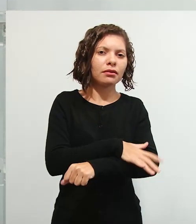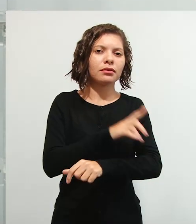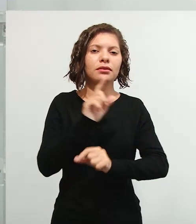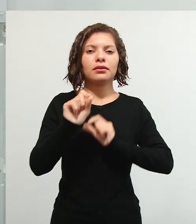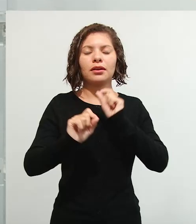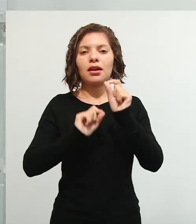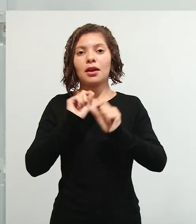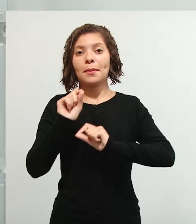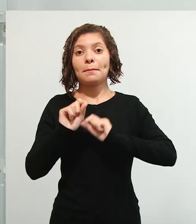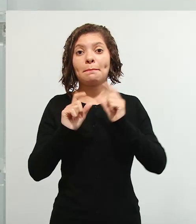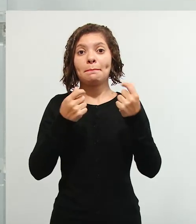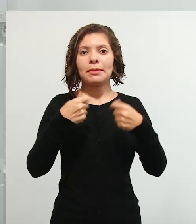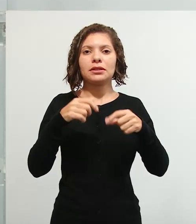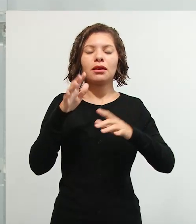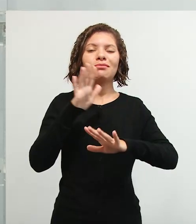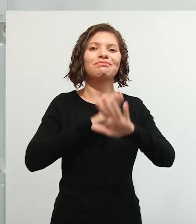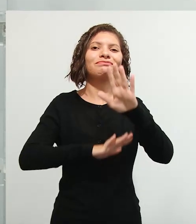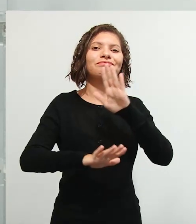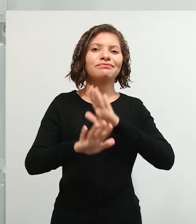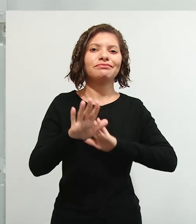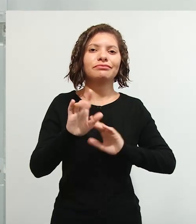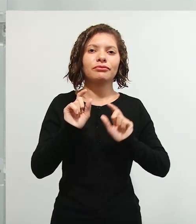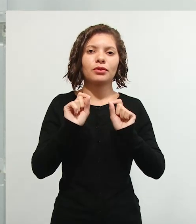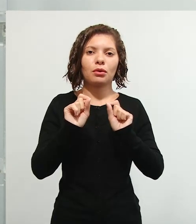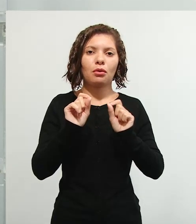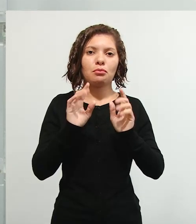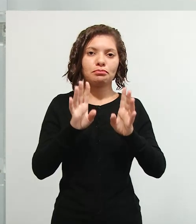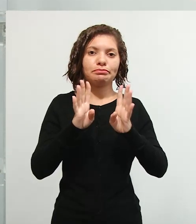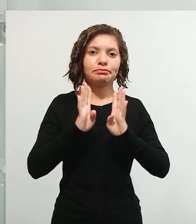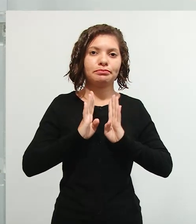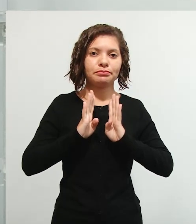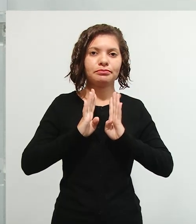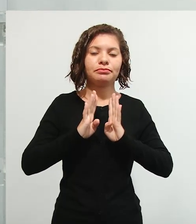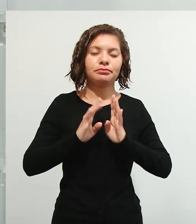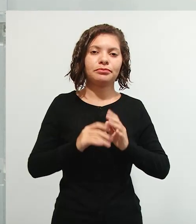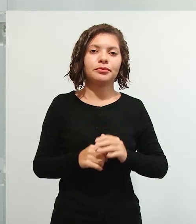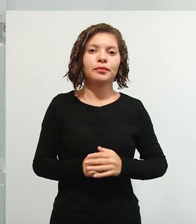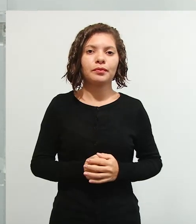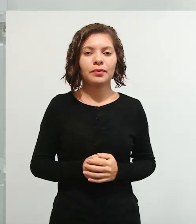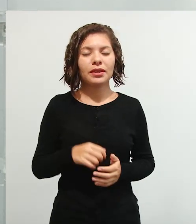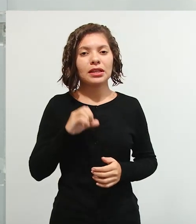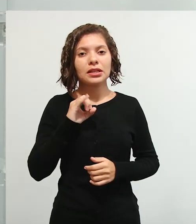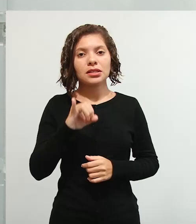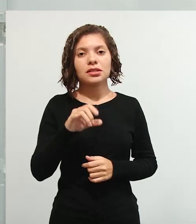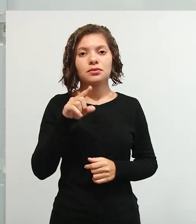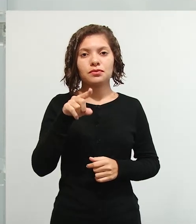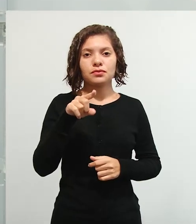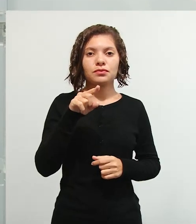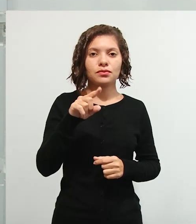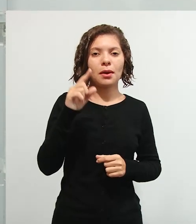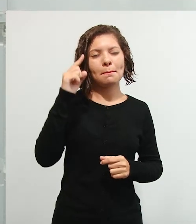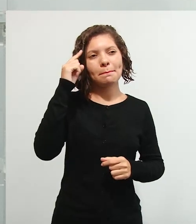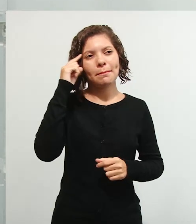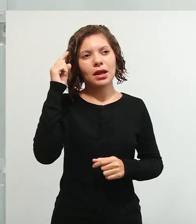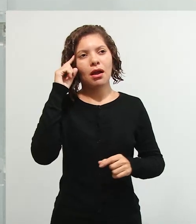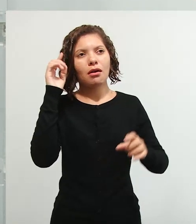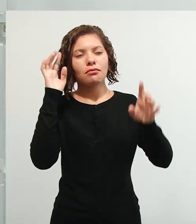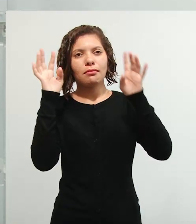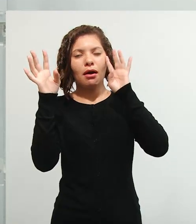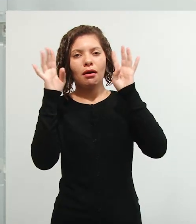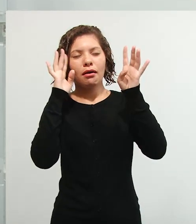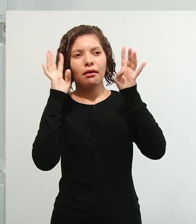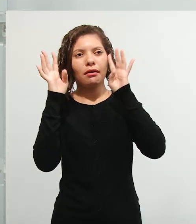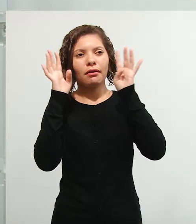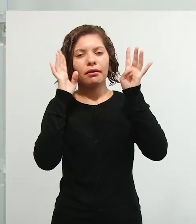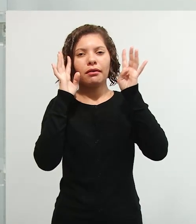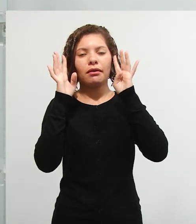racismo? Aí tem que ter um pouco de cuidado. Se você é levado, se você é induzido a pensar que quando eu